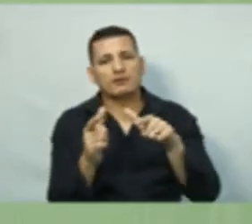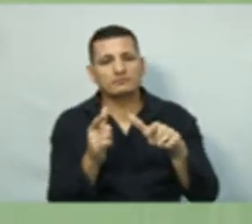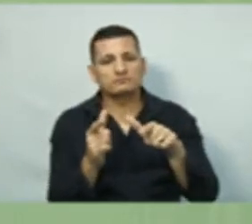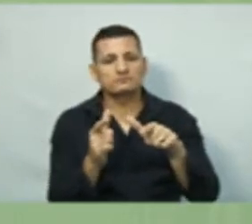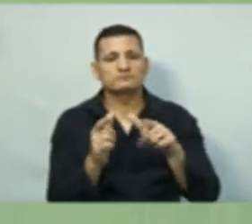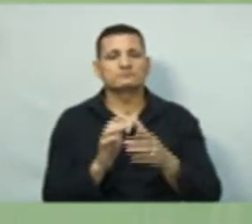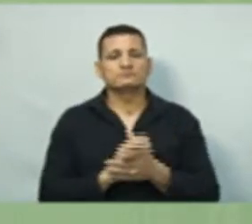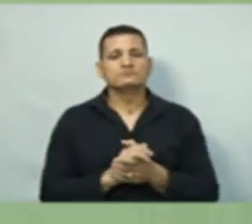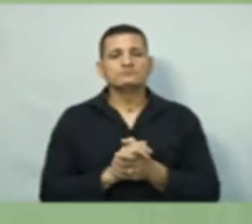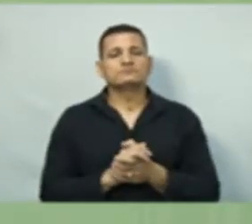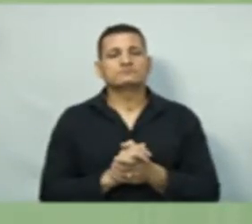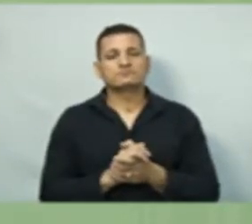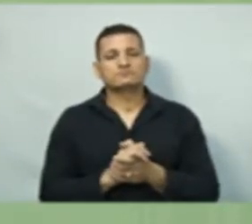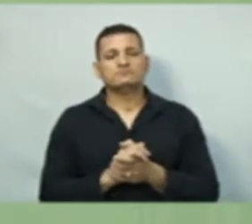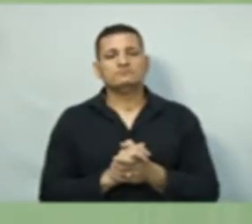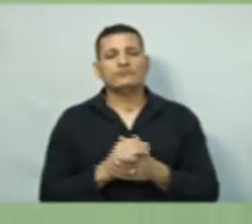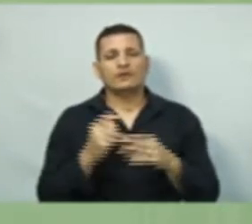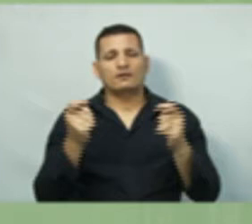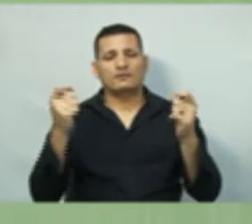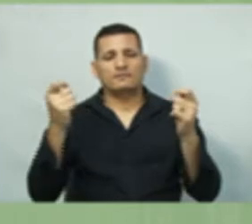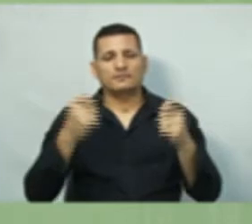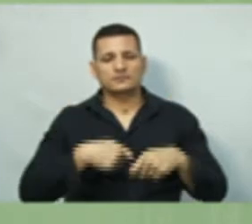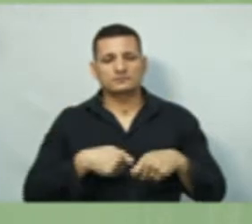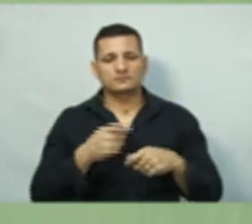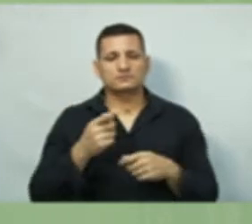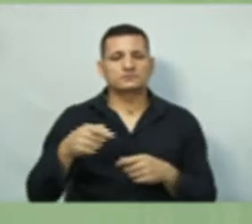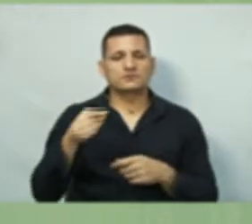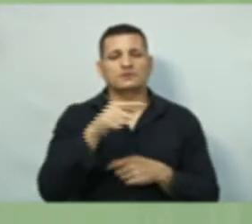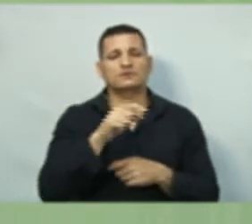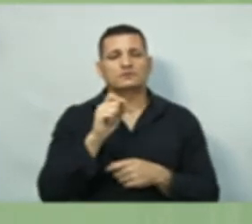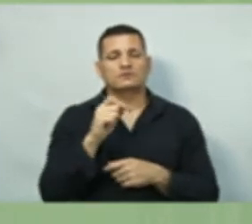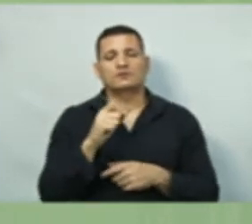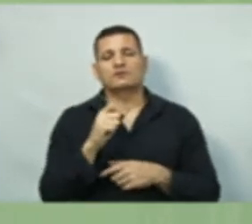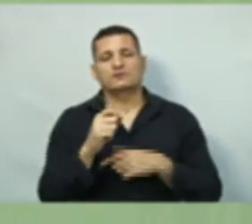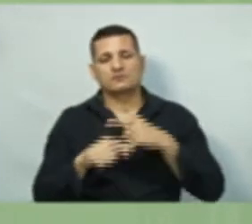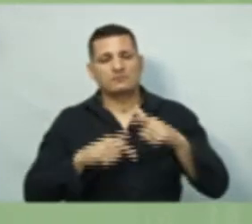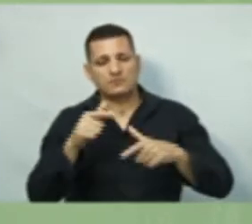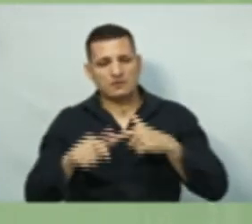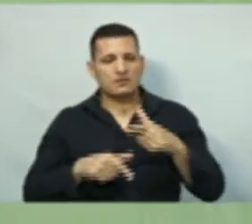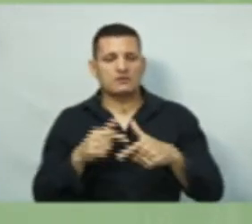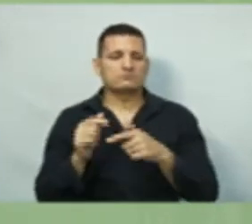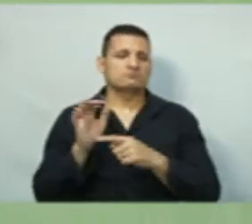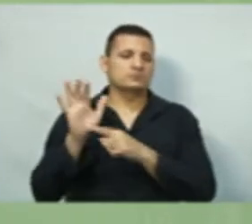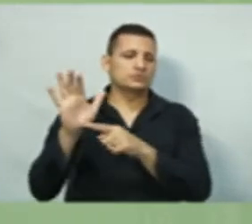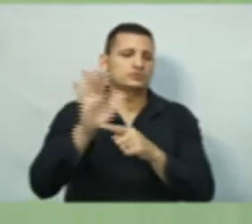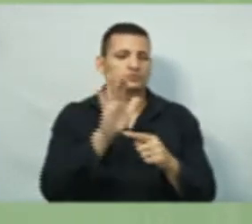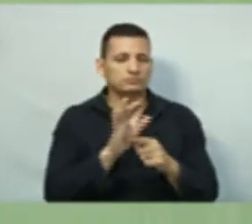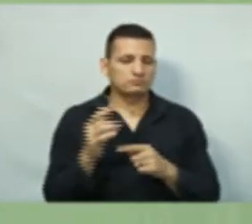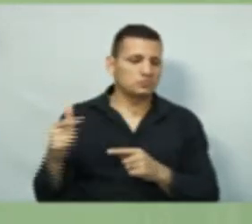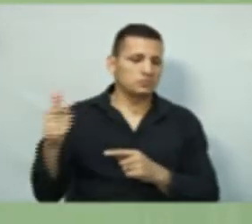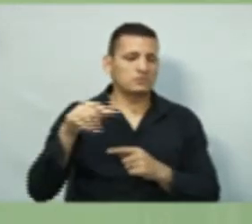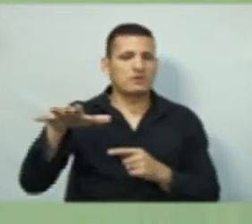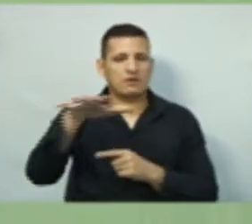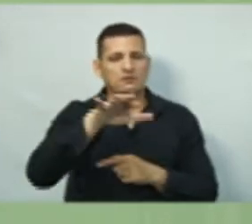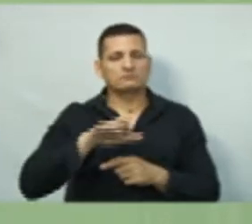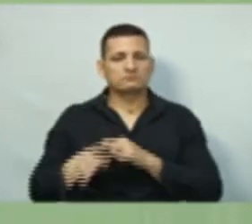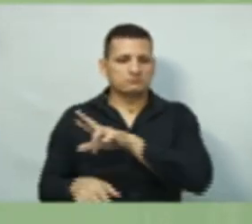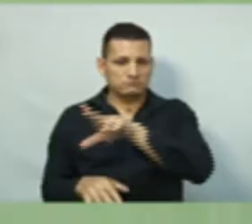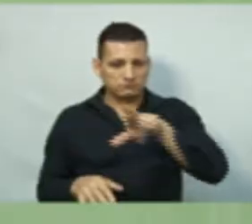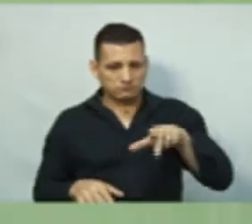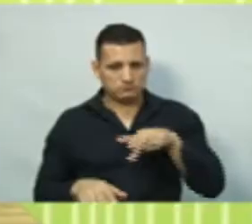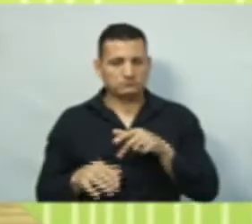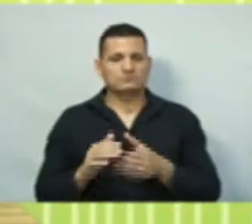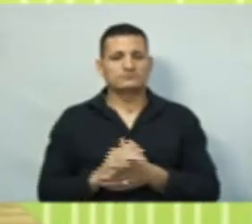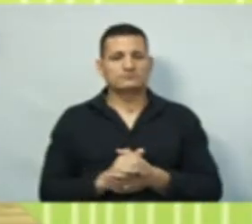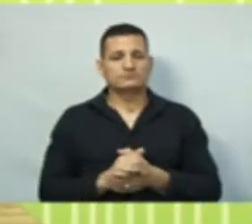a formação de cooperativas de trabalho para a prestação de serviços a terceiros das mais variadas atividades. Aqui, quando